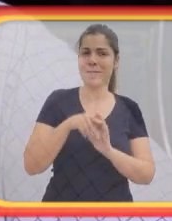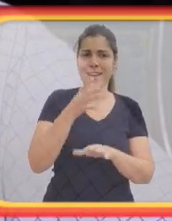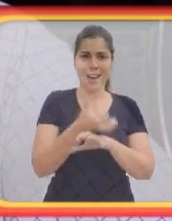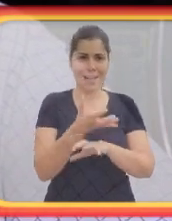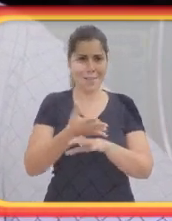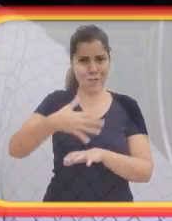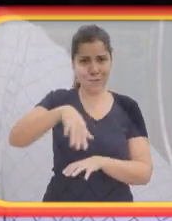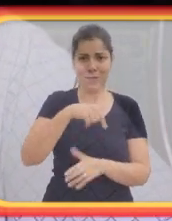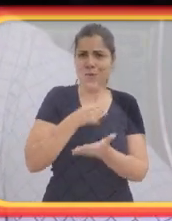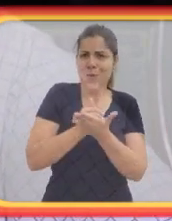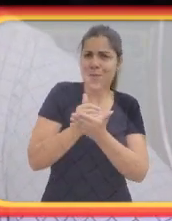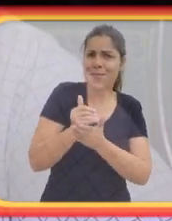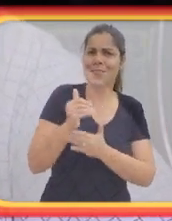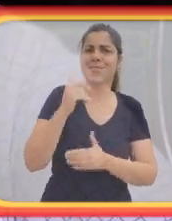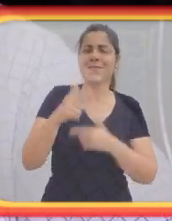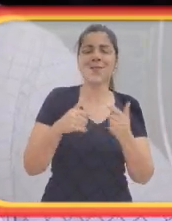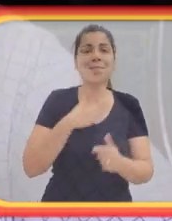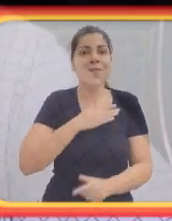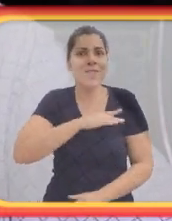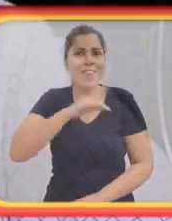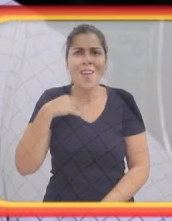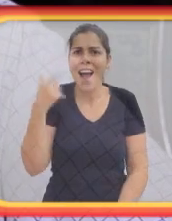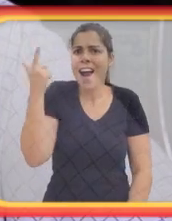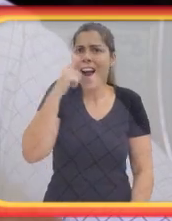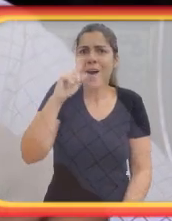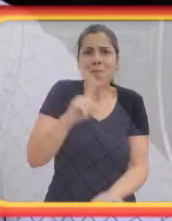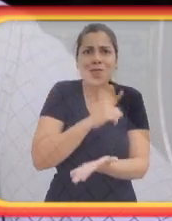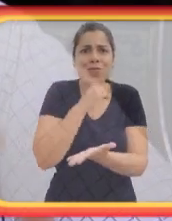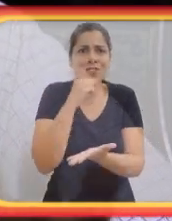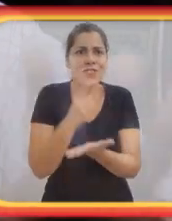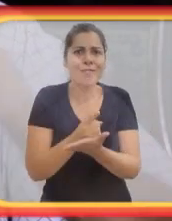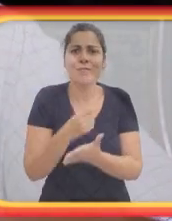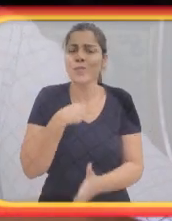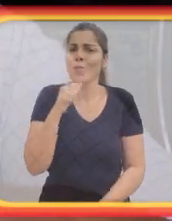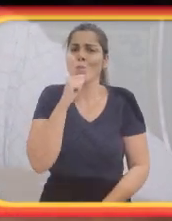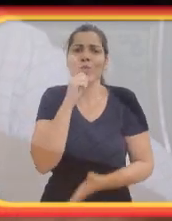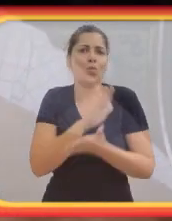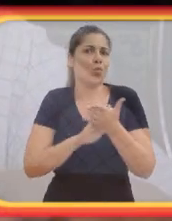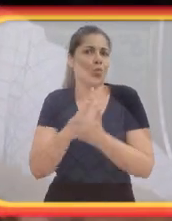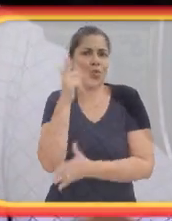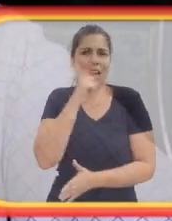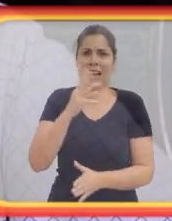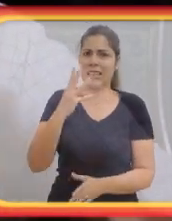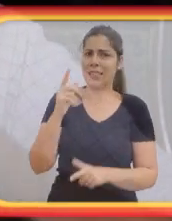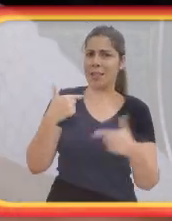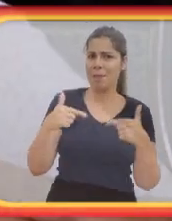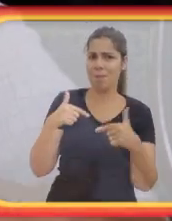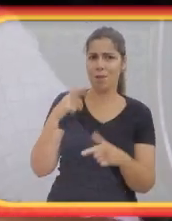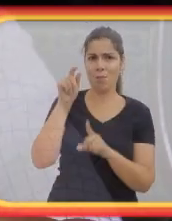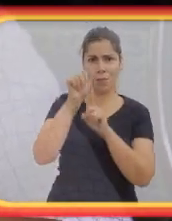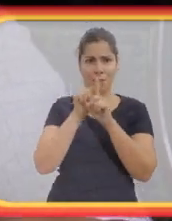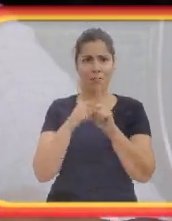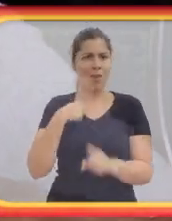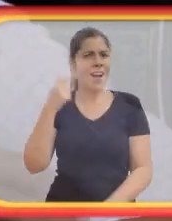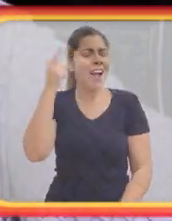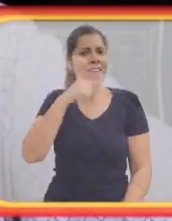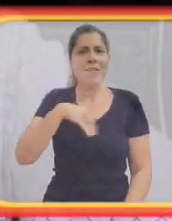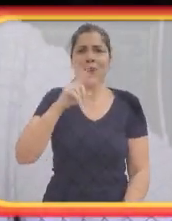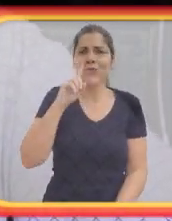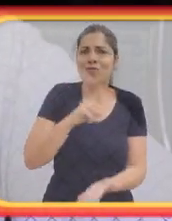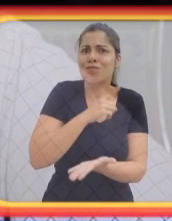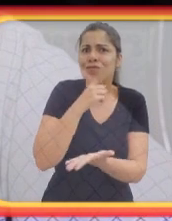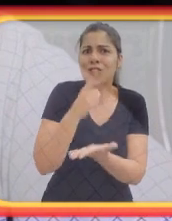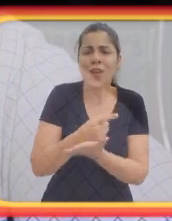né? Profissional, ganhando, e já tinha vários trabalhos para bandolim, dentro da própria gravadora, eu